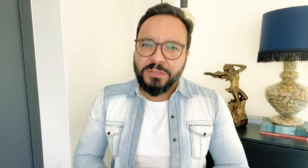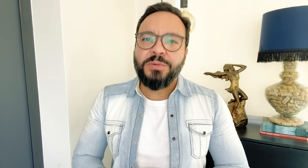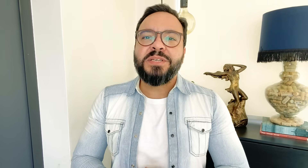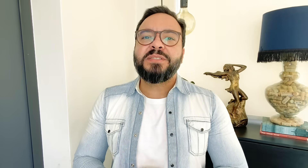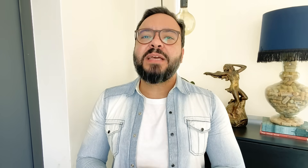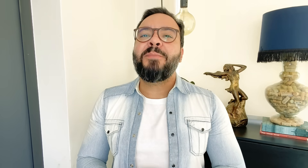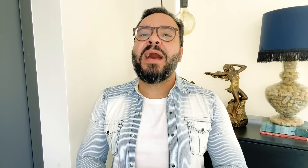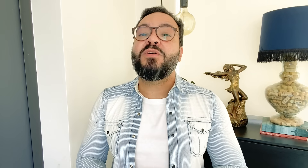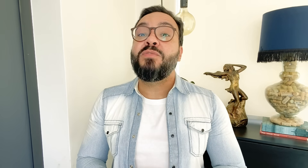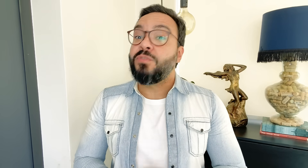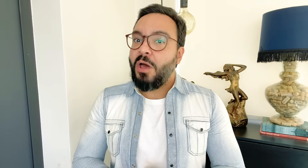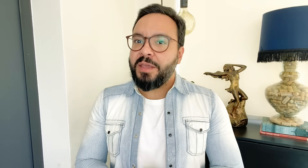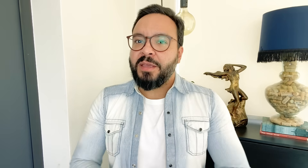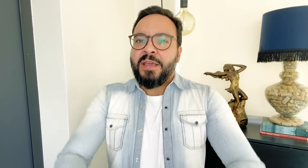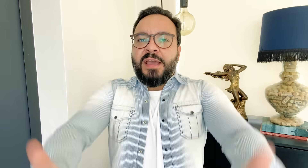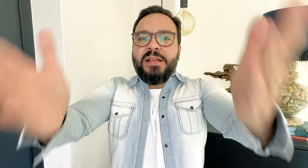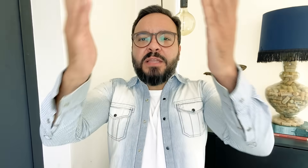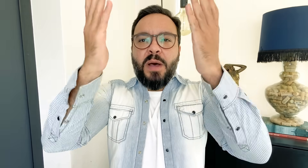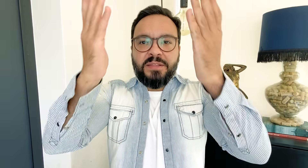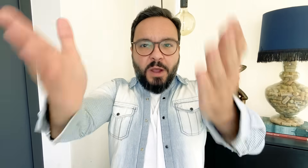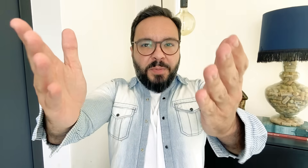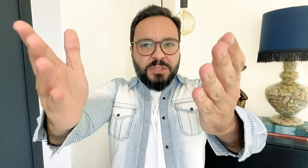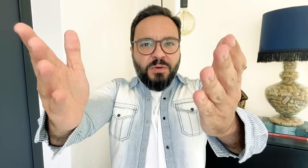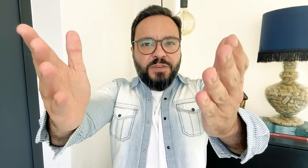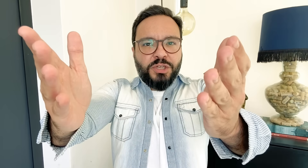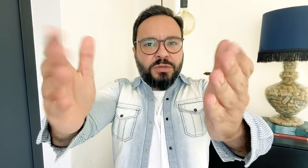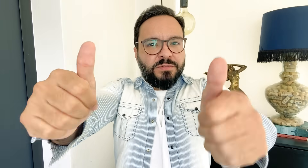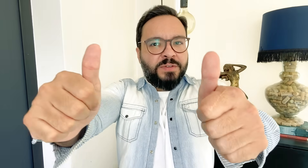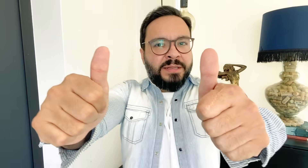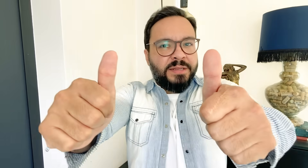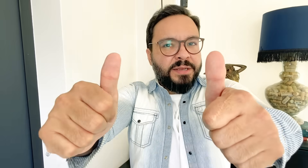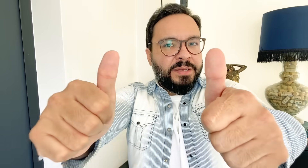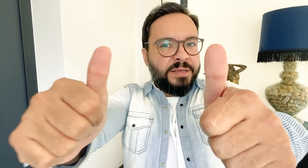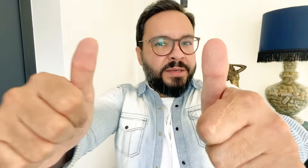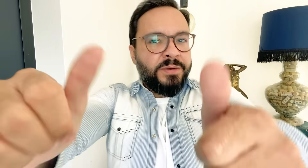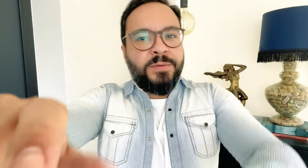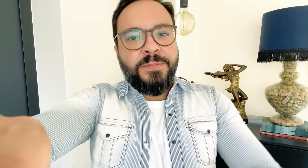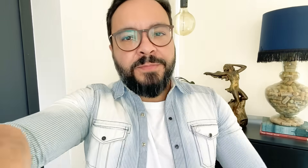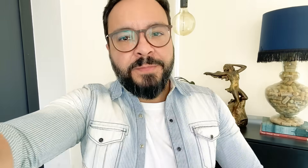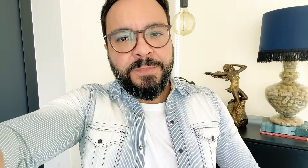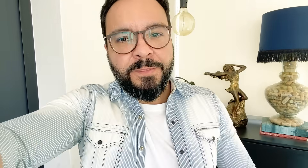@LuizCamargoVlog. Então, até o próximo vídeo. Valeu!